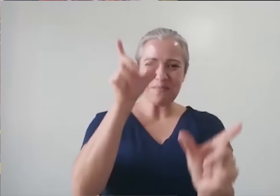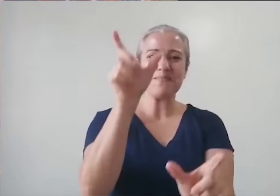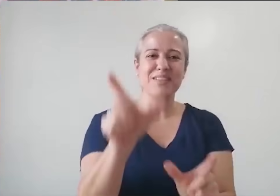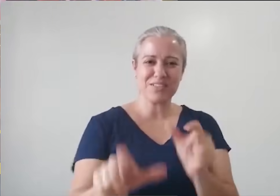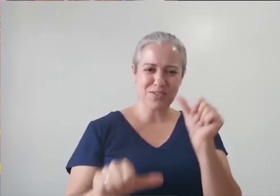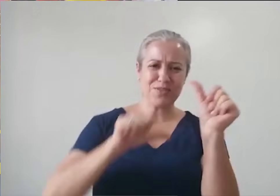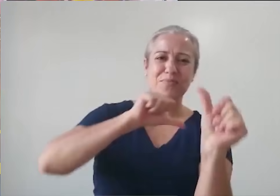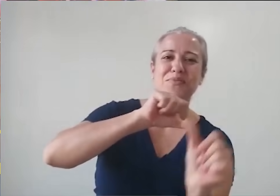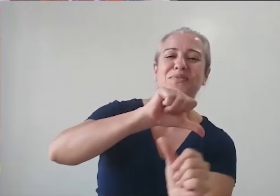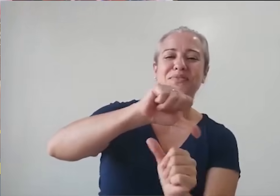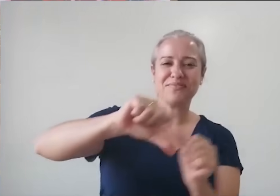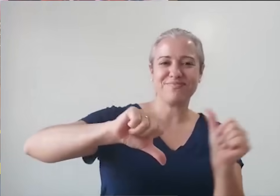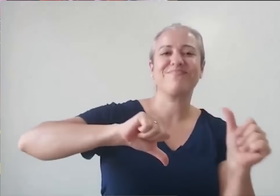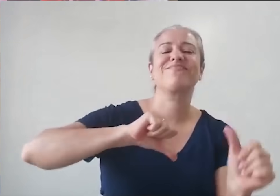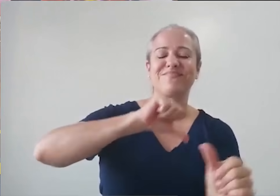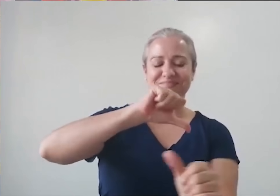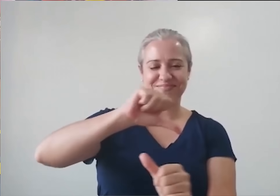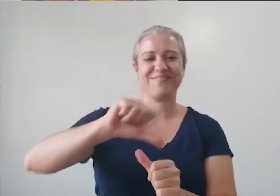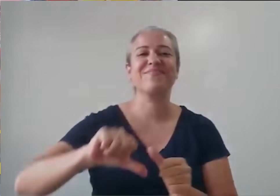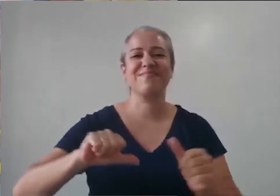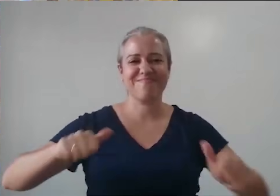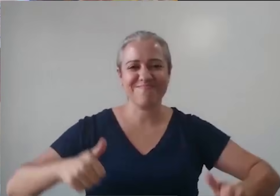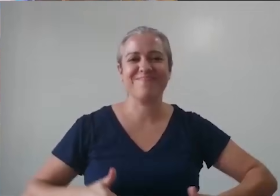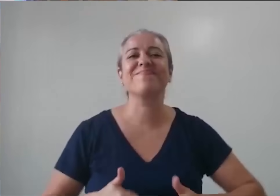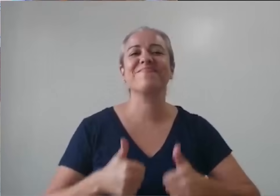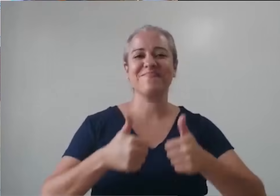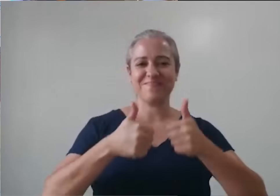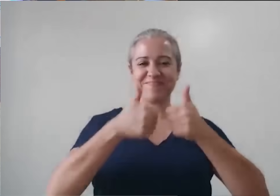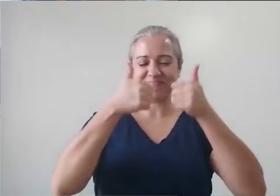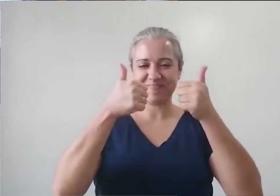faz mudar o mundo.